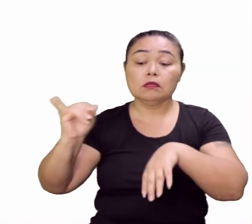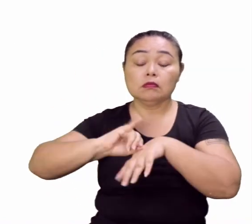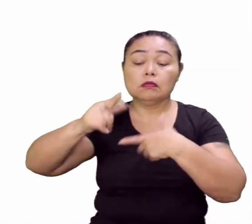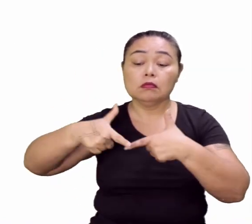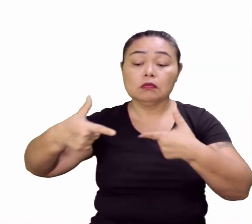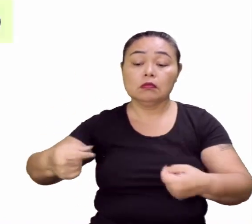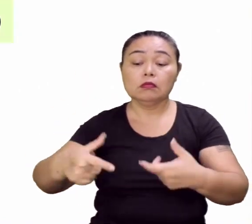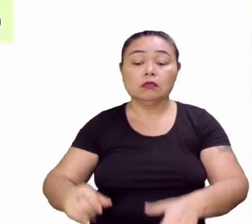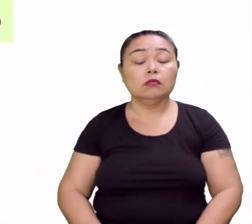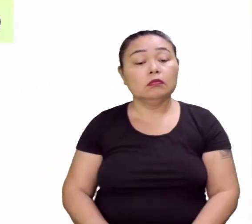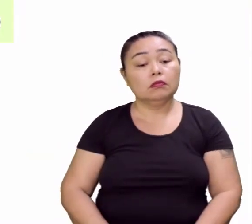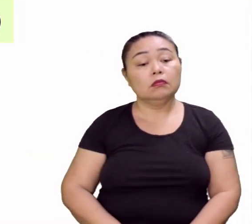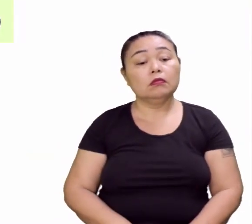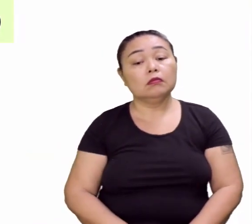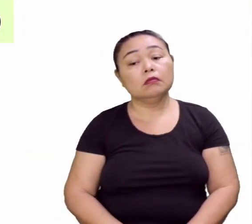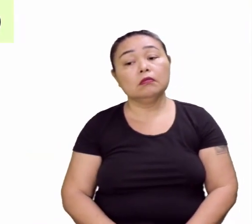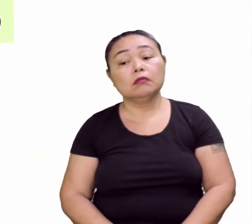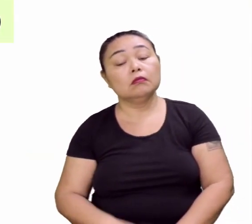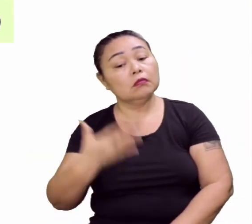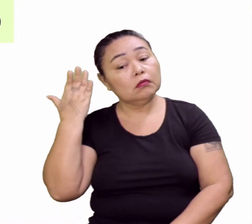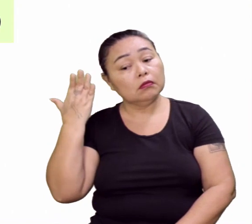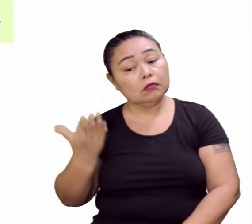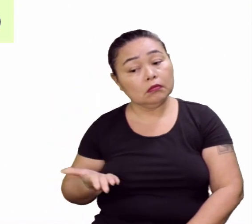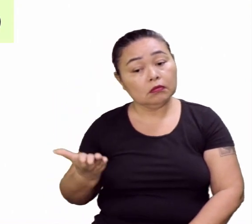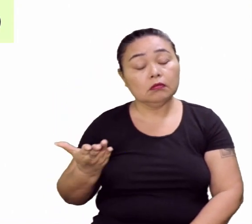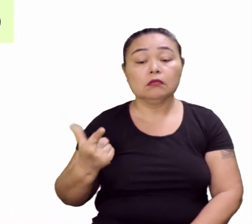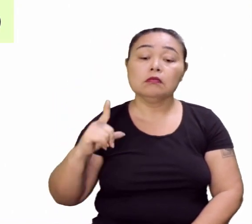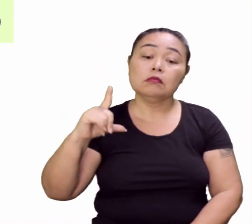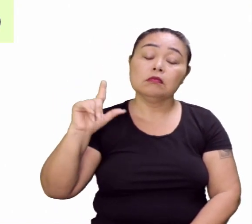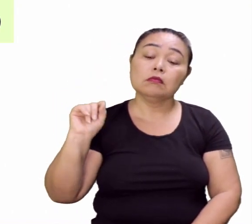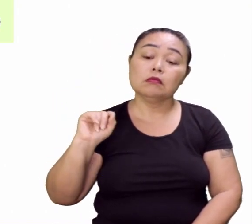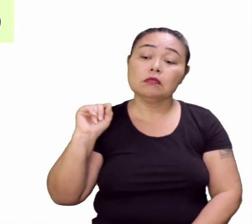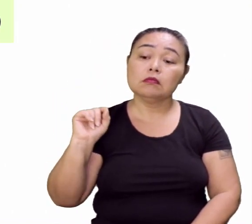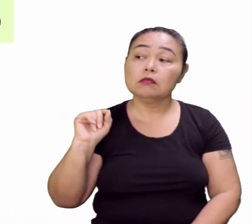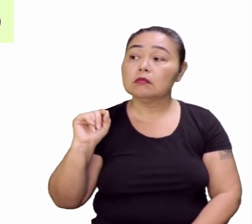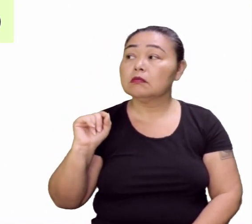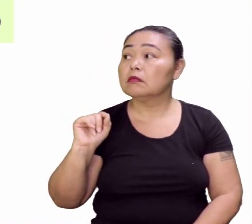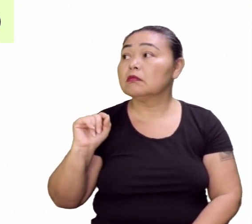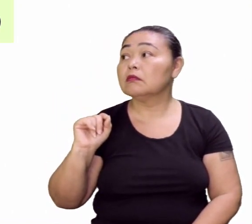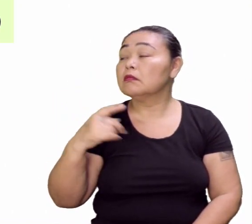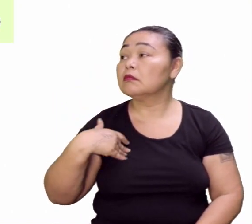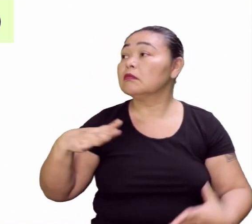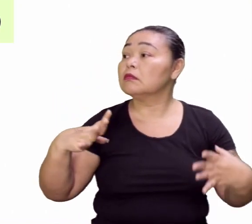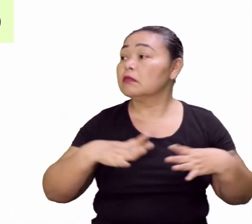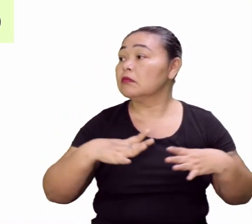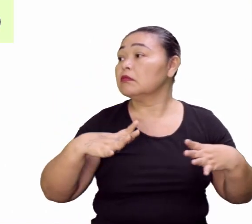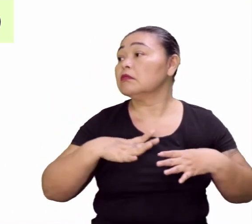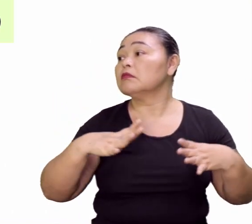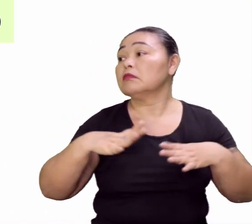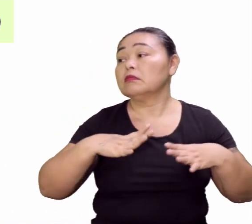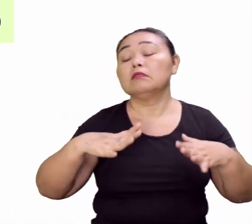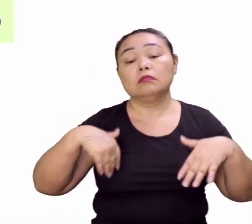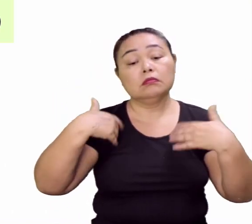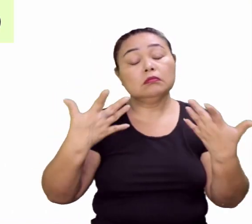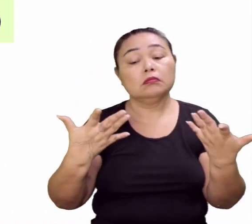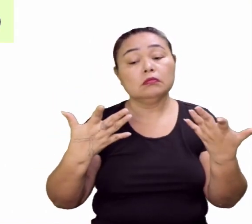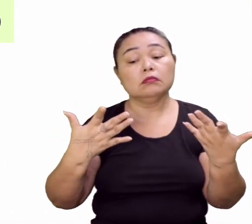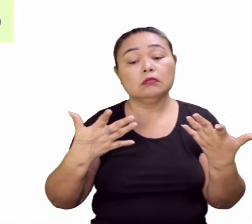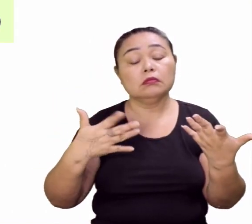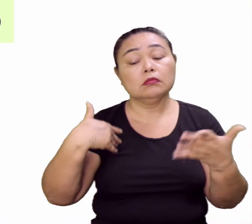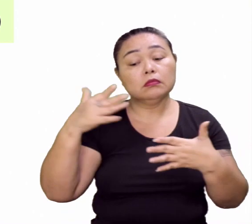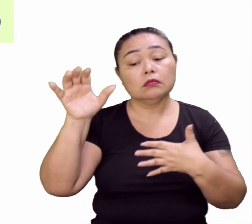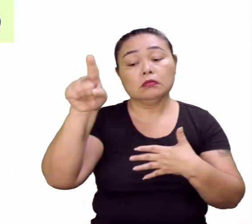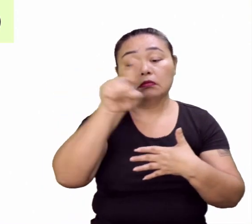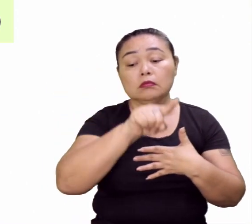Tóquio. Exato. Então, pode ver que cidades globais, elas estão em todos